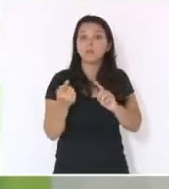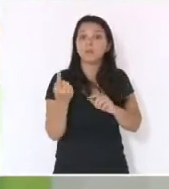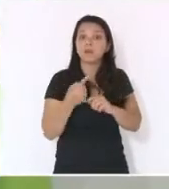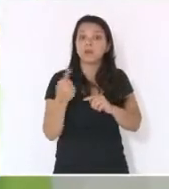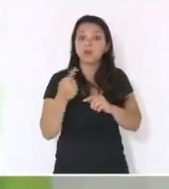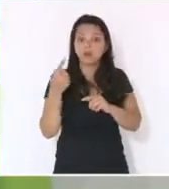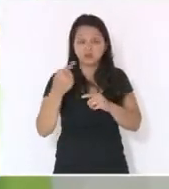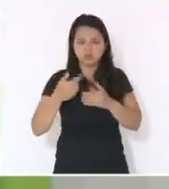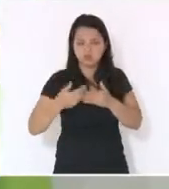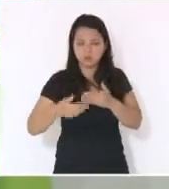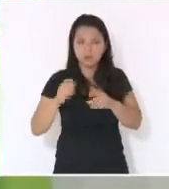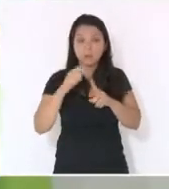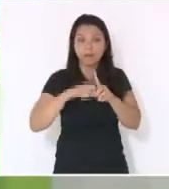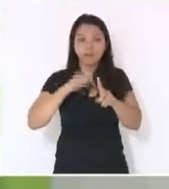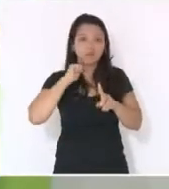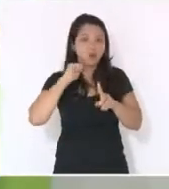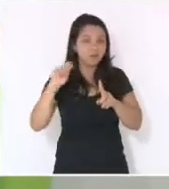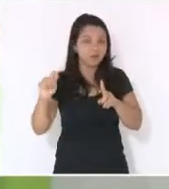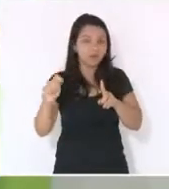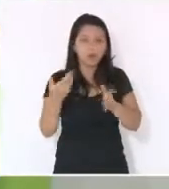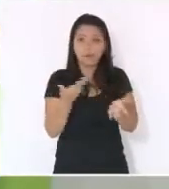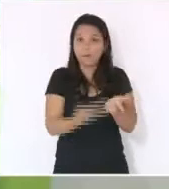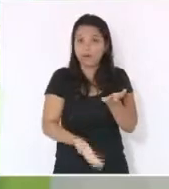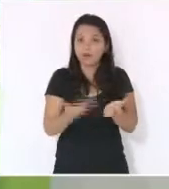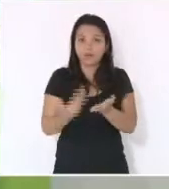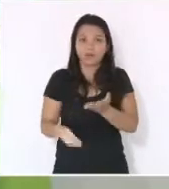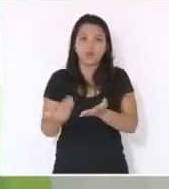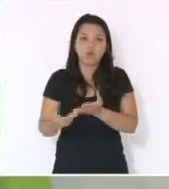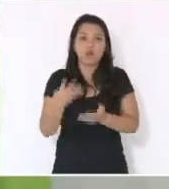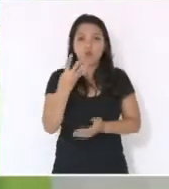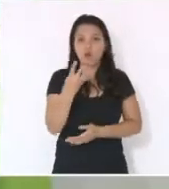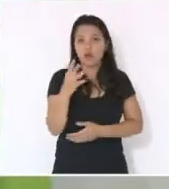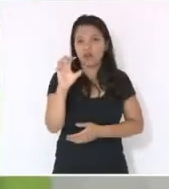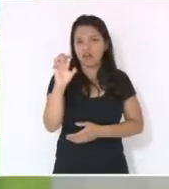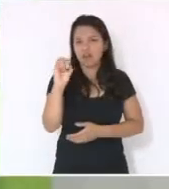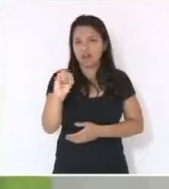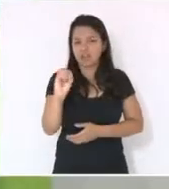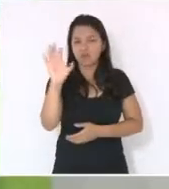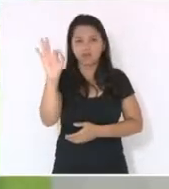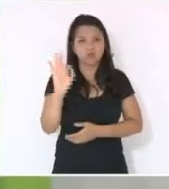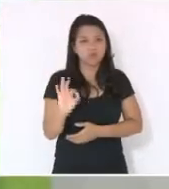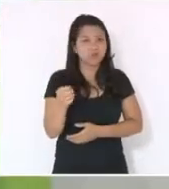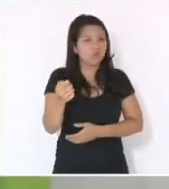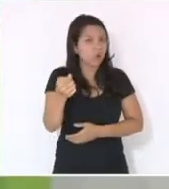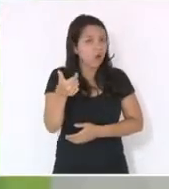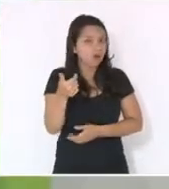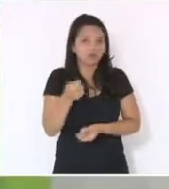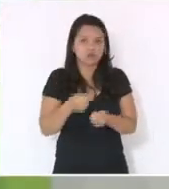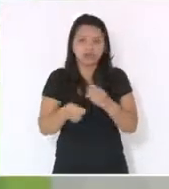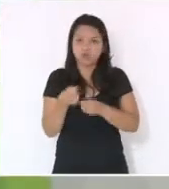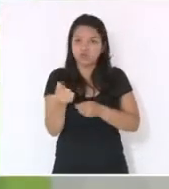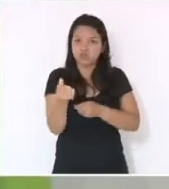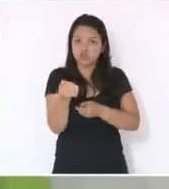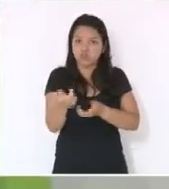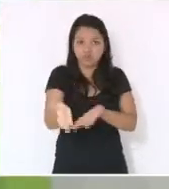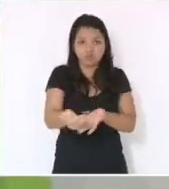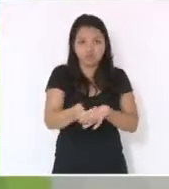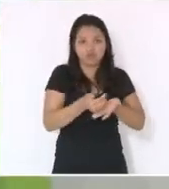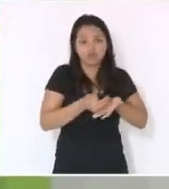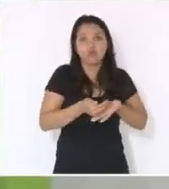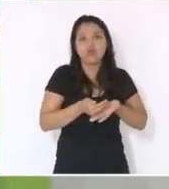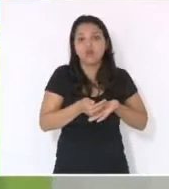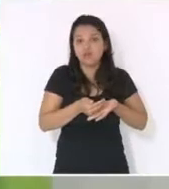abril, já perderam quase 40% do seu faturamento. Então, é um prejuízo para o Estado muito